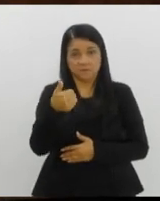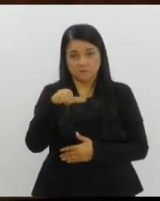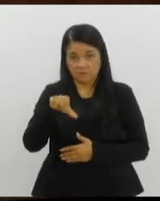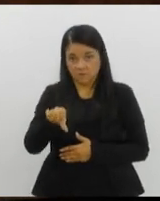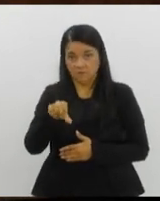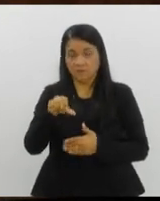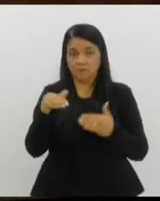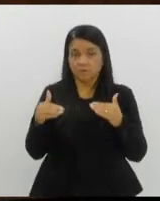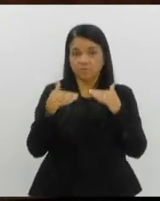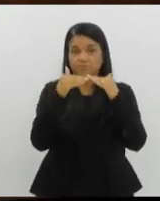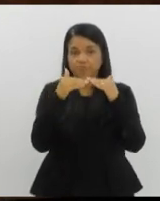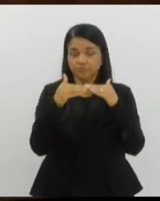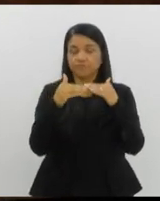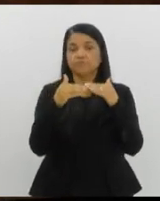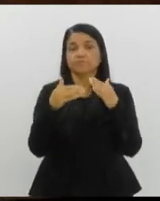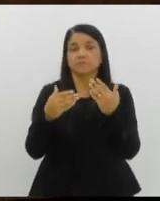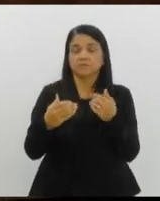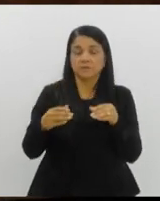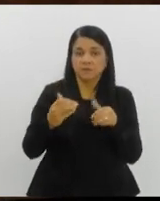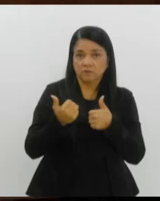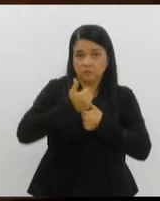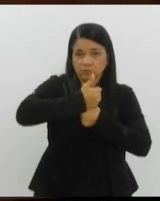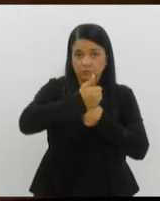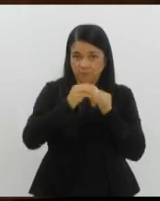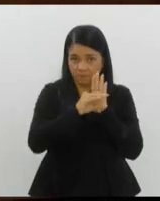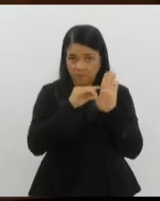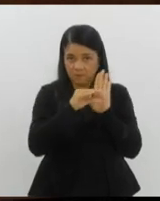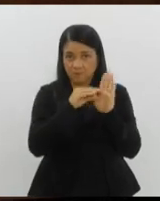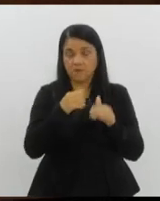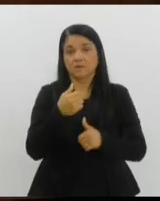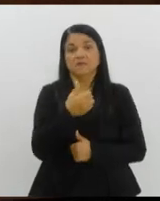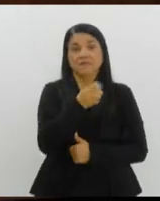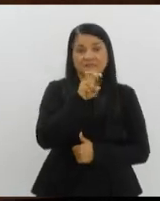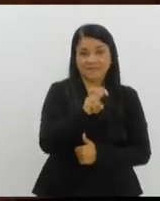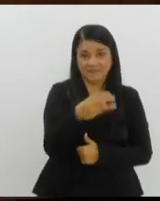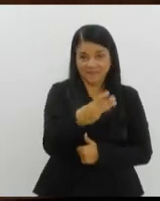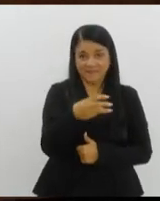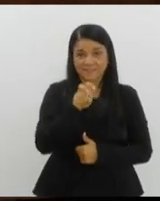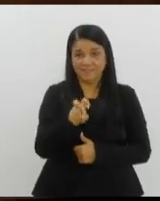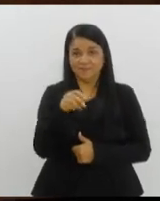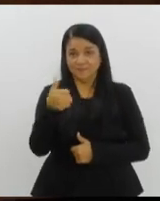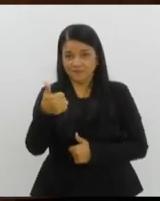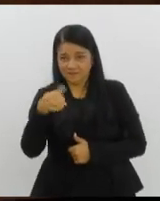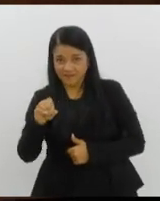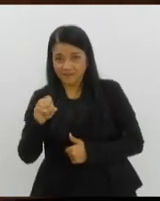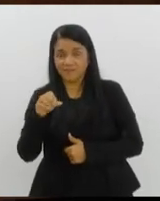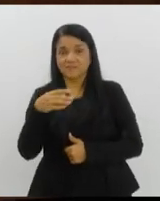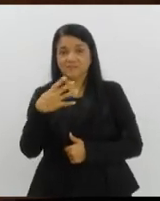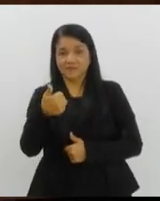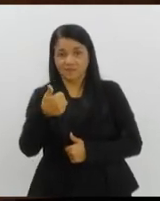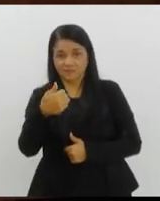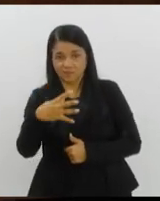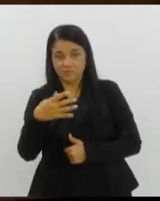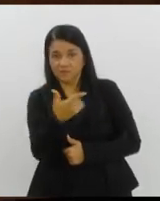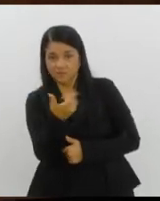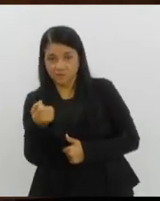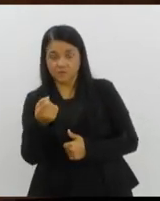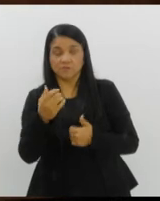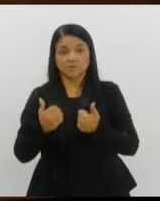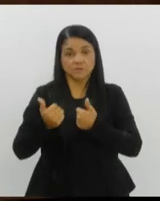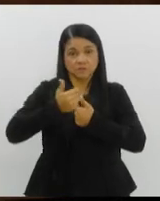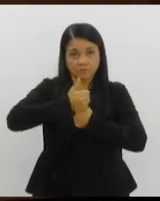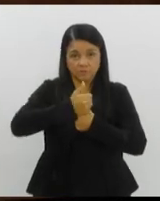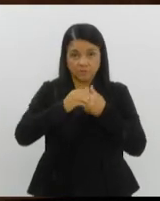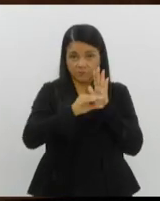com subemendas, emendas de números 3, 5, 10, 14 e 20. Favorável com subemenda aglutinativa,